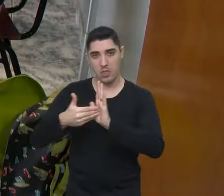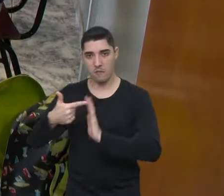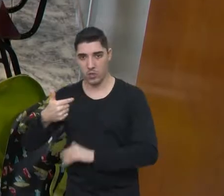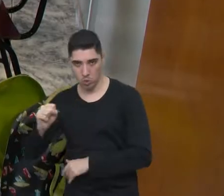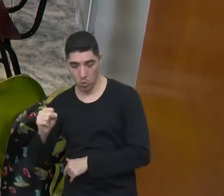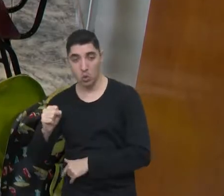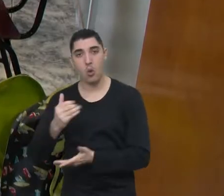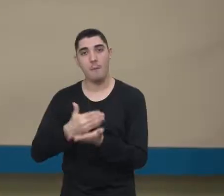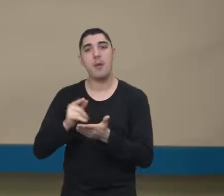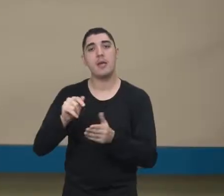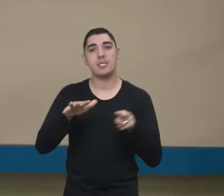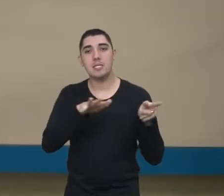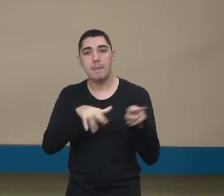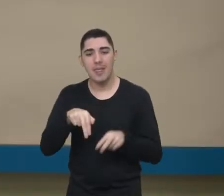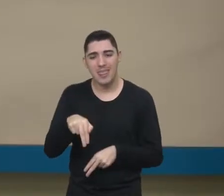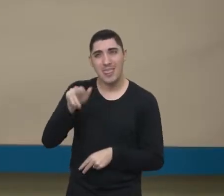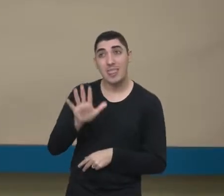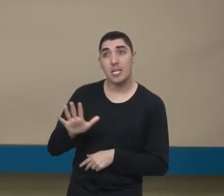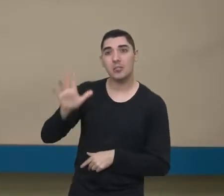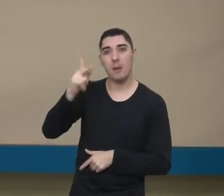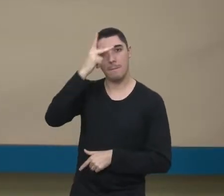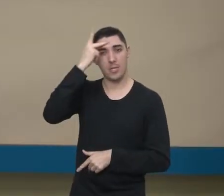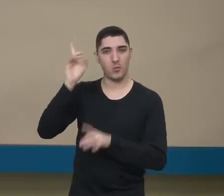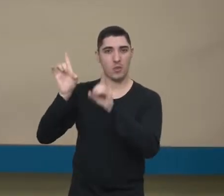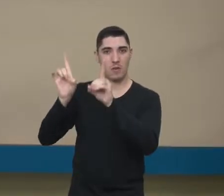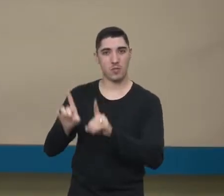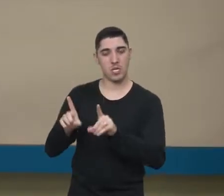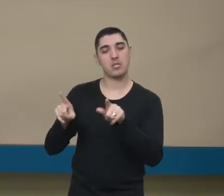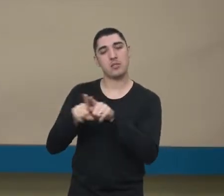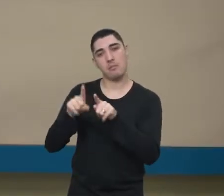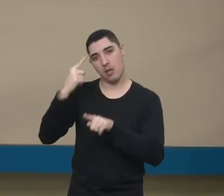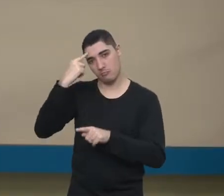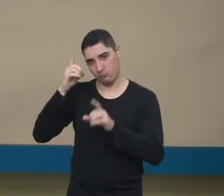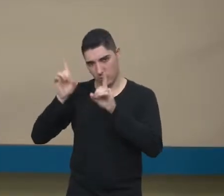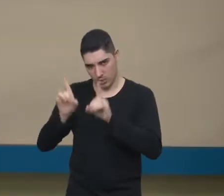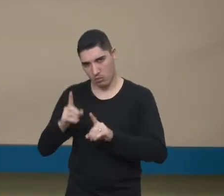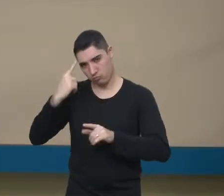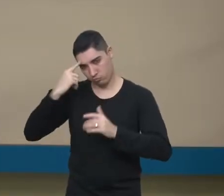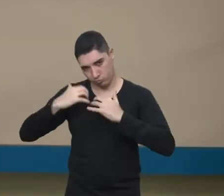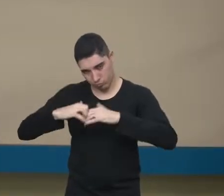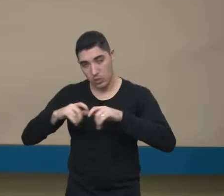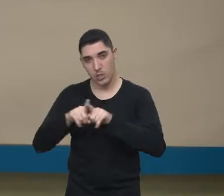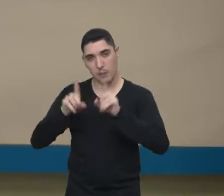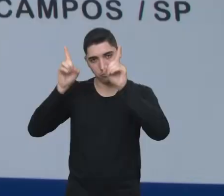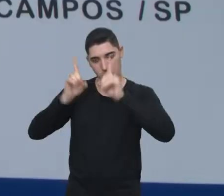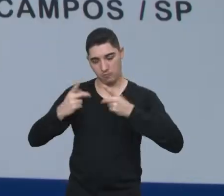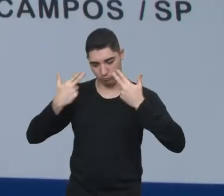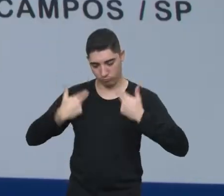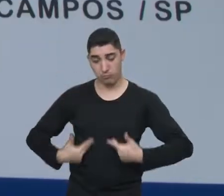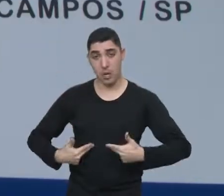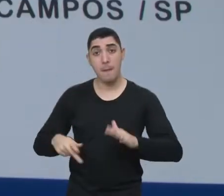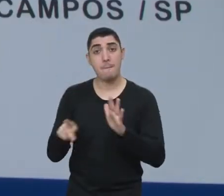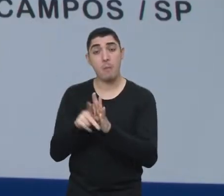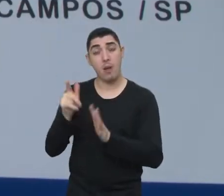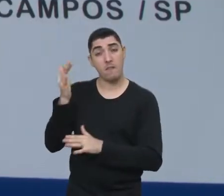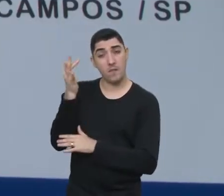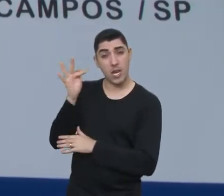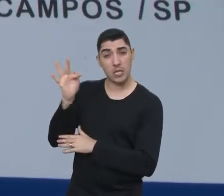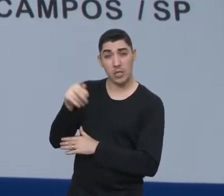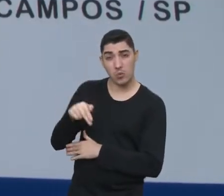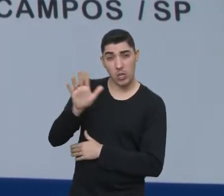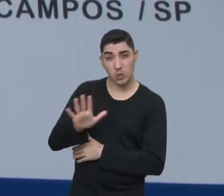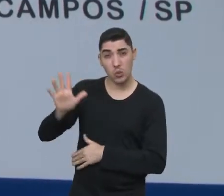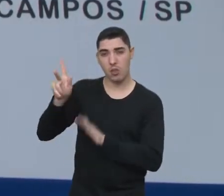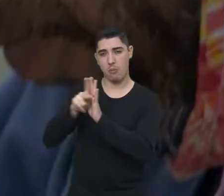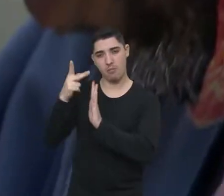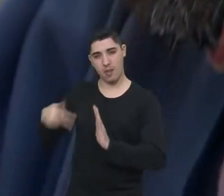21 e 28, acontece a Semana Nacional da Pessoa com Deficiência Intelectual e Múltipla, uma ação da Federação Nacional